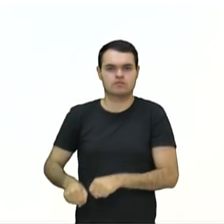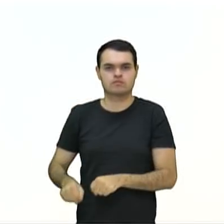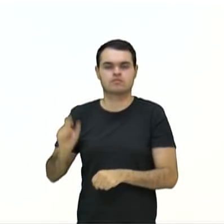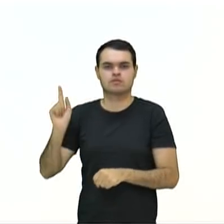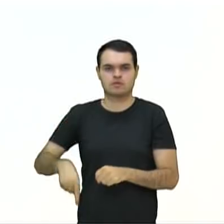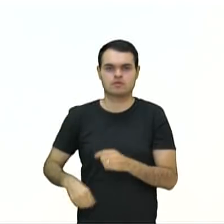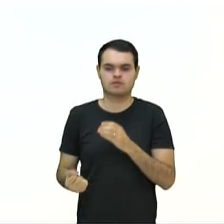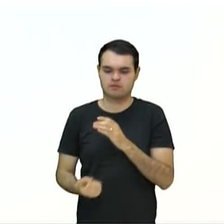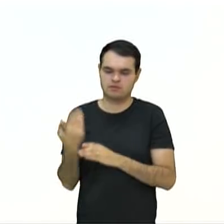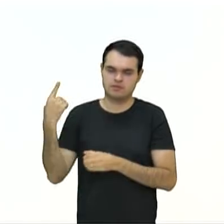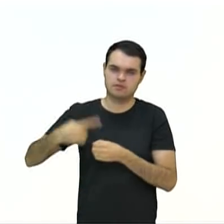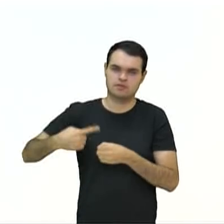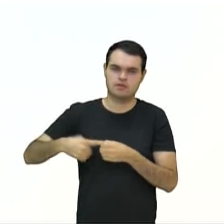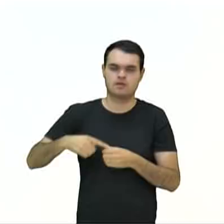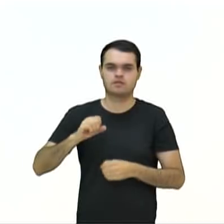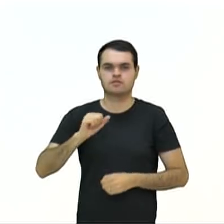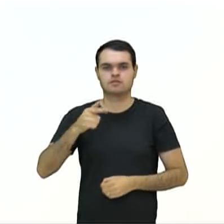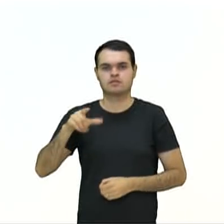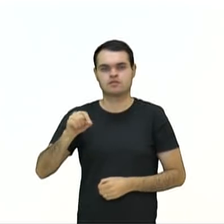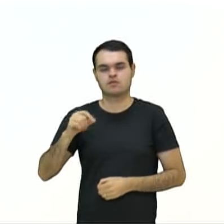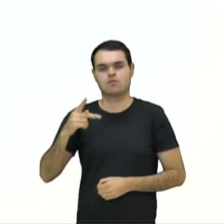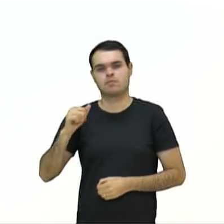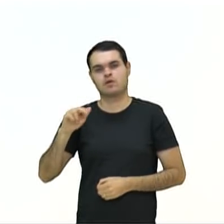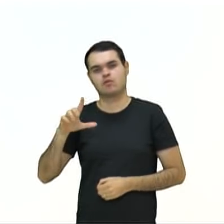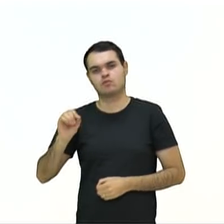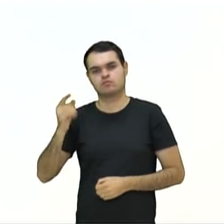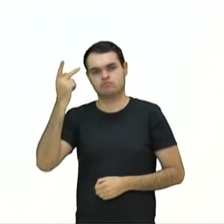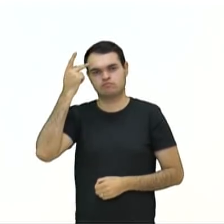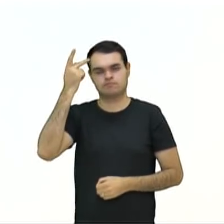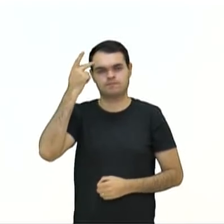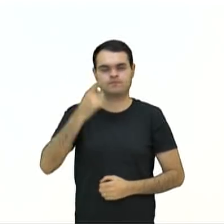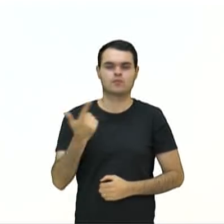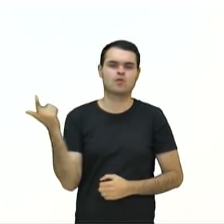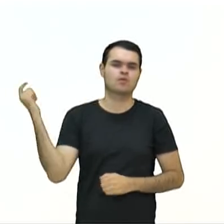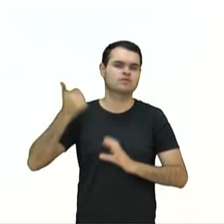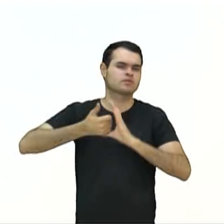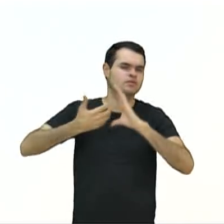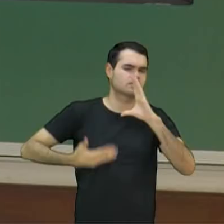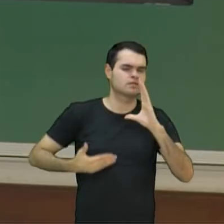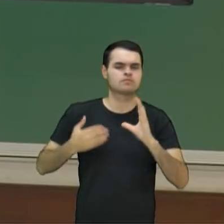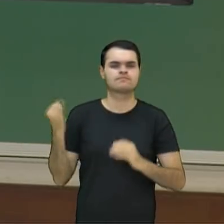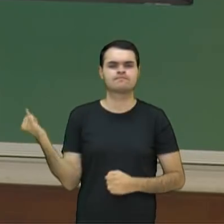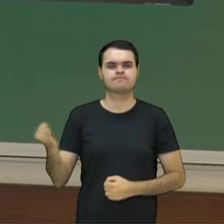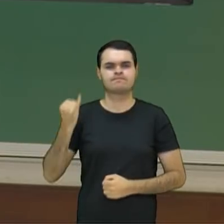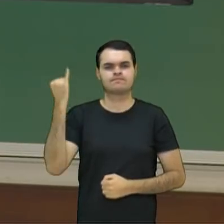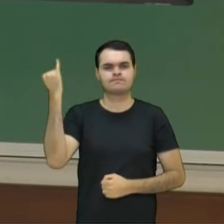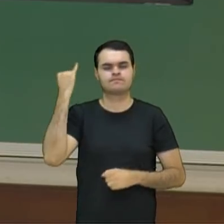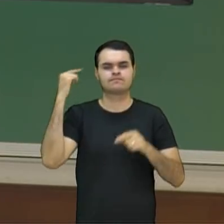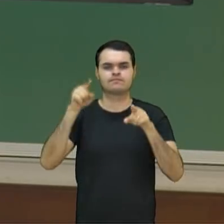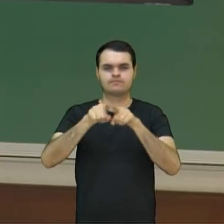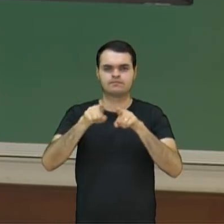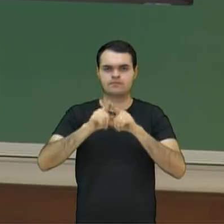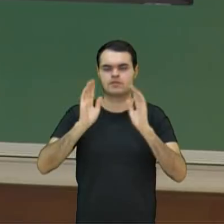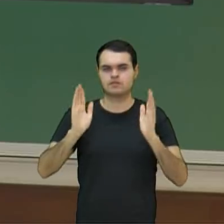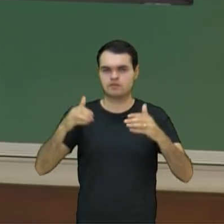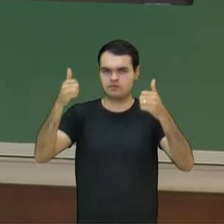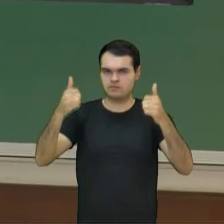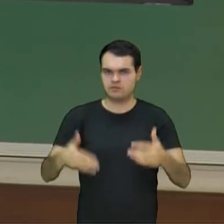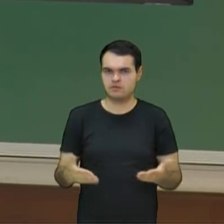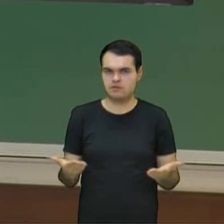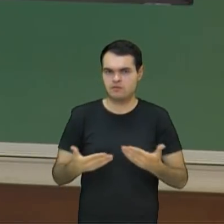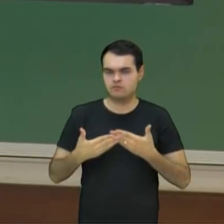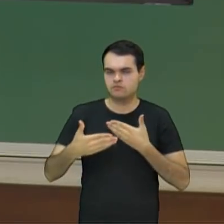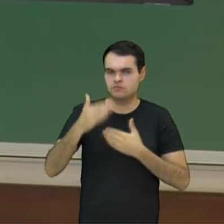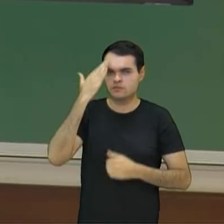à cidade de São Paulo. Ainda, outra característica importante, nós também já falamos sobre ela, mas agora vamos entender